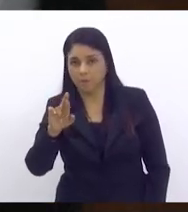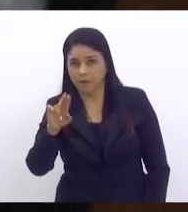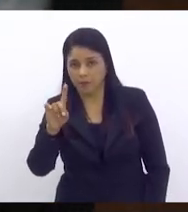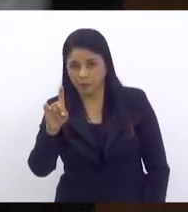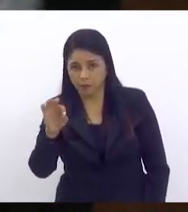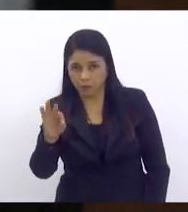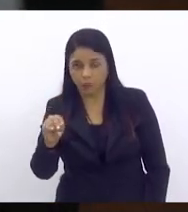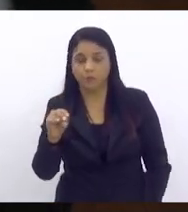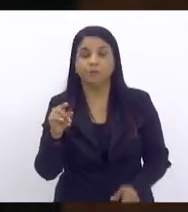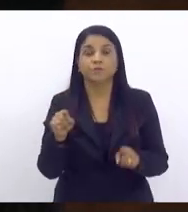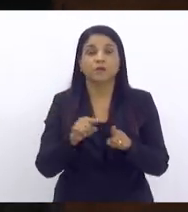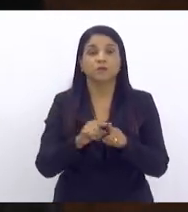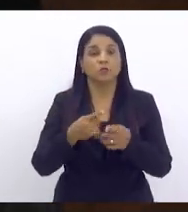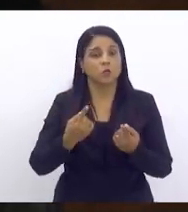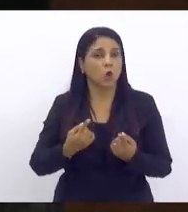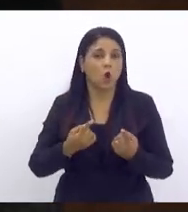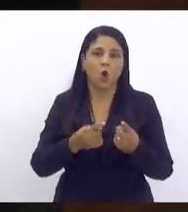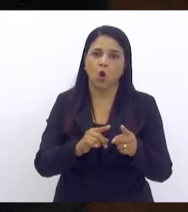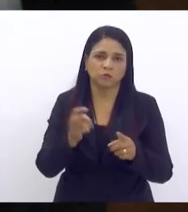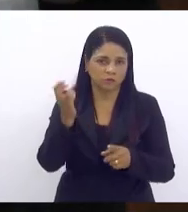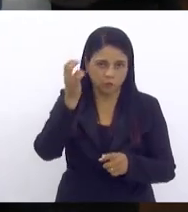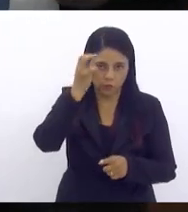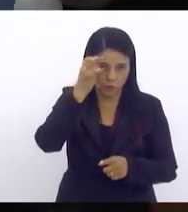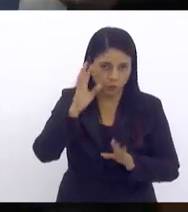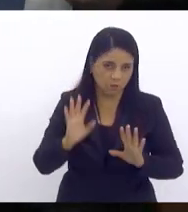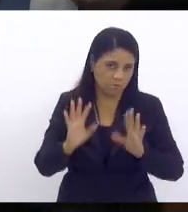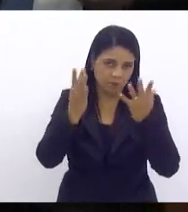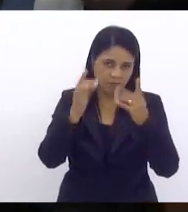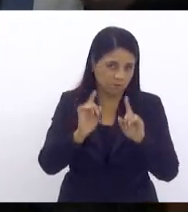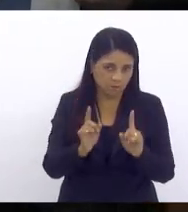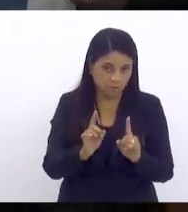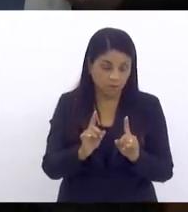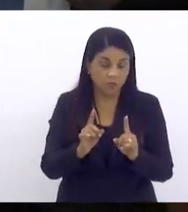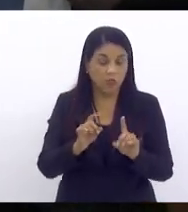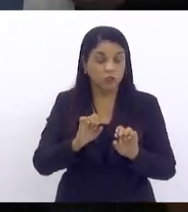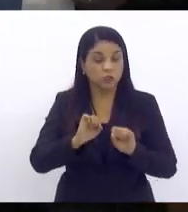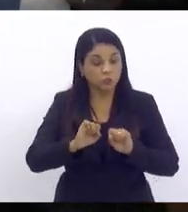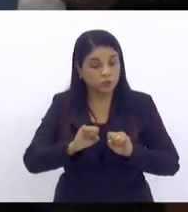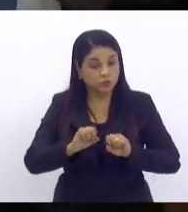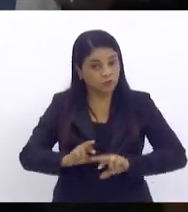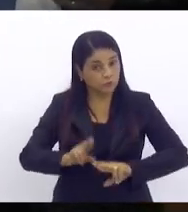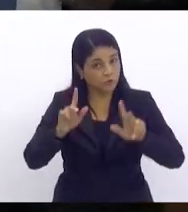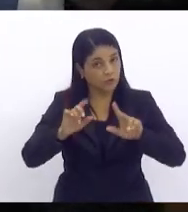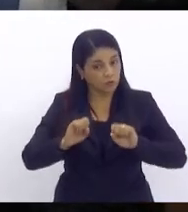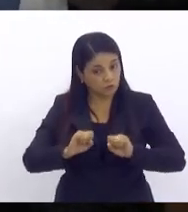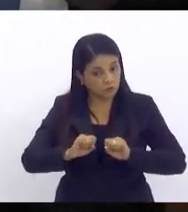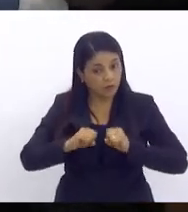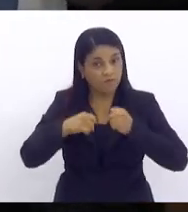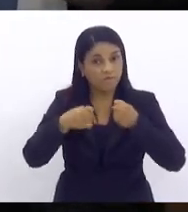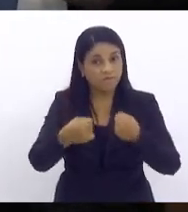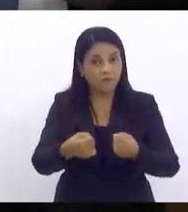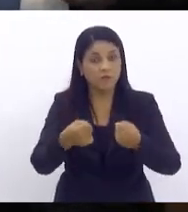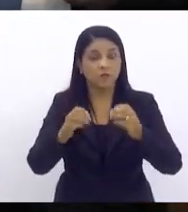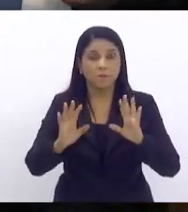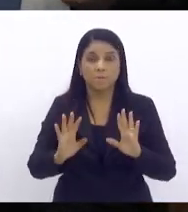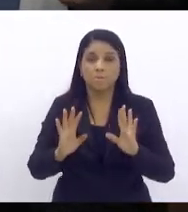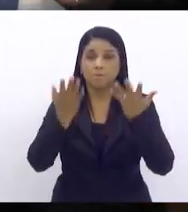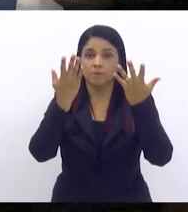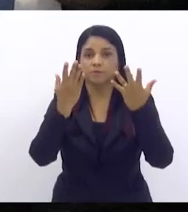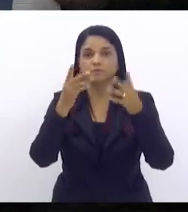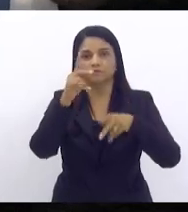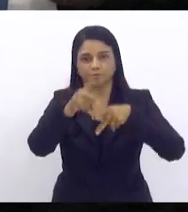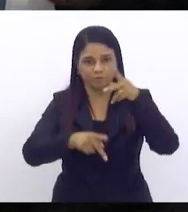às manifestações culturais. Nada disso. Nós defendemos as manifestações do povo do Rio de